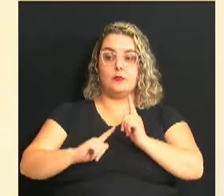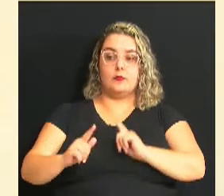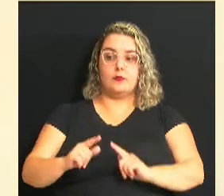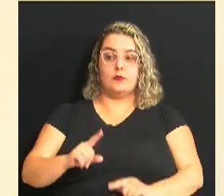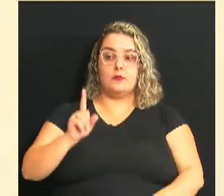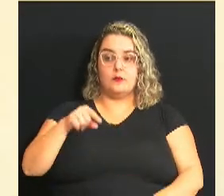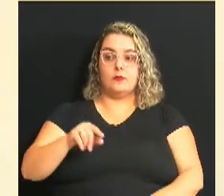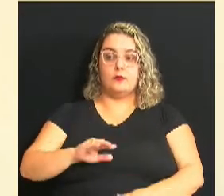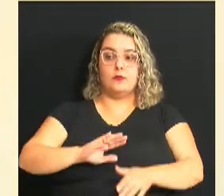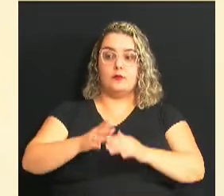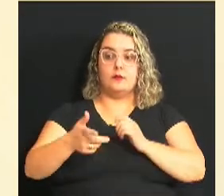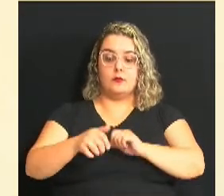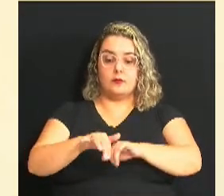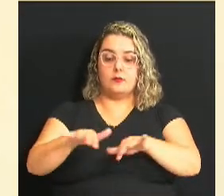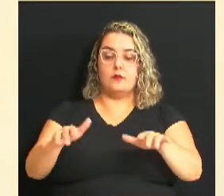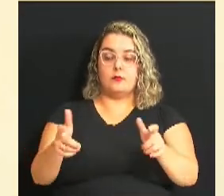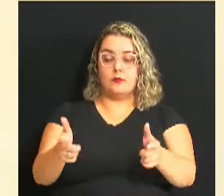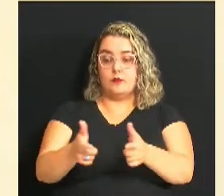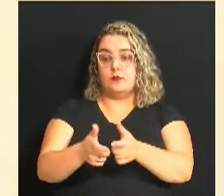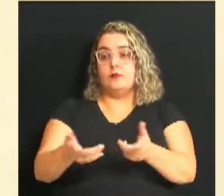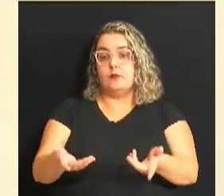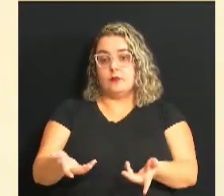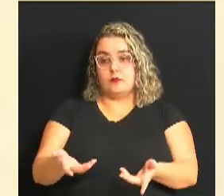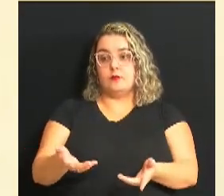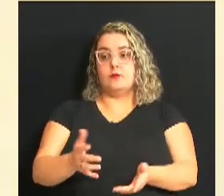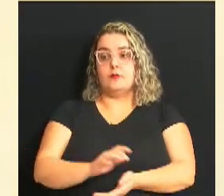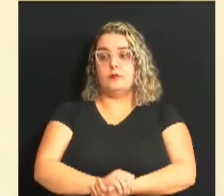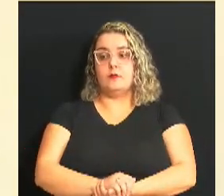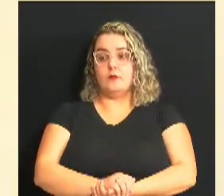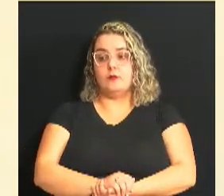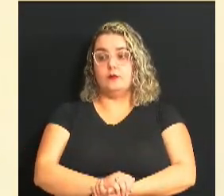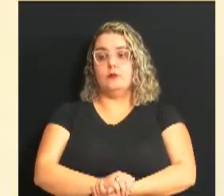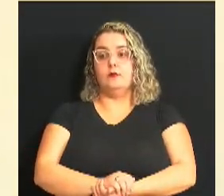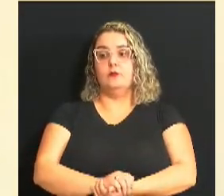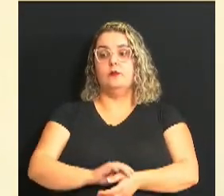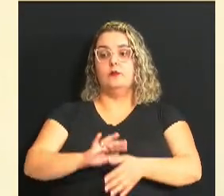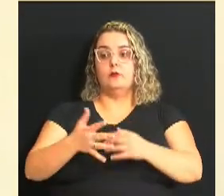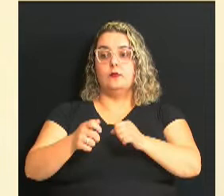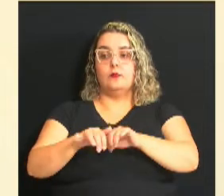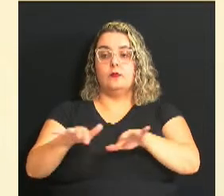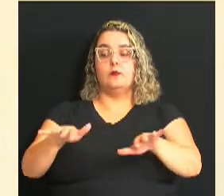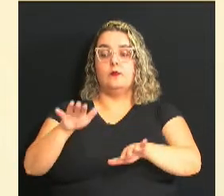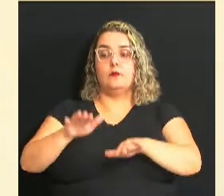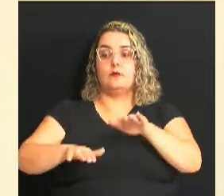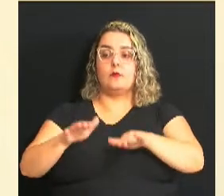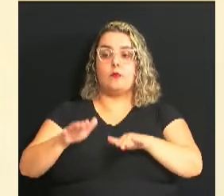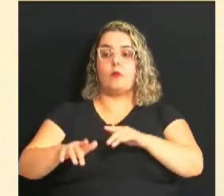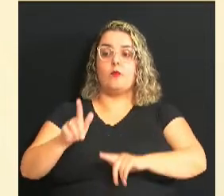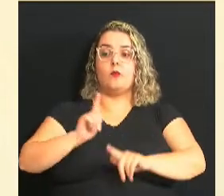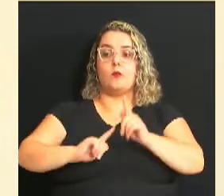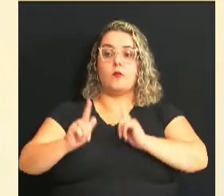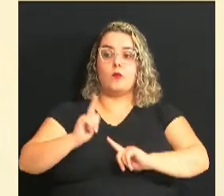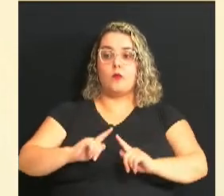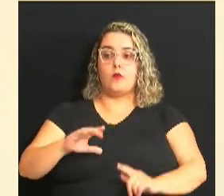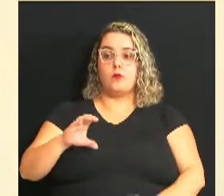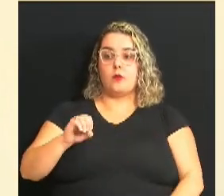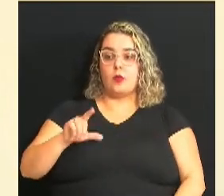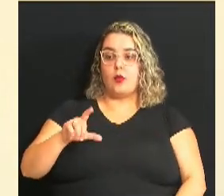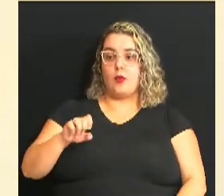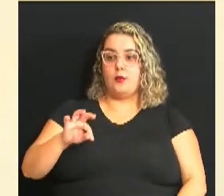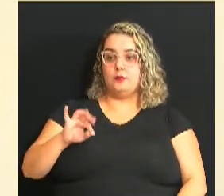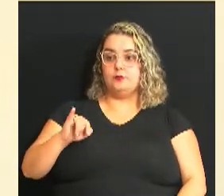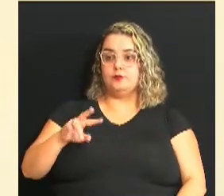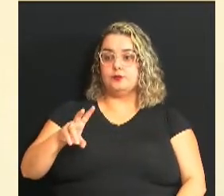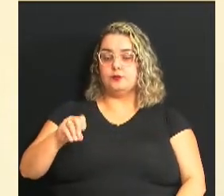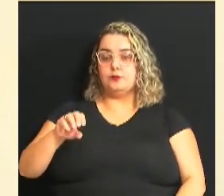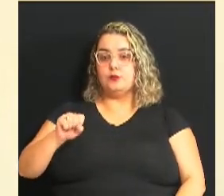nesses espaços pequenos, nesses teatros menores que estão nos bairros e que muitas vezes são gestados por coletivos teatrais